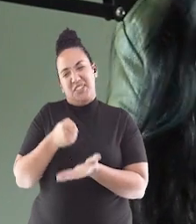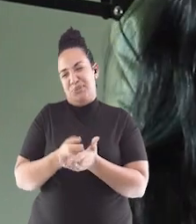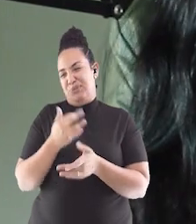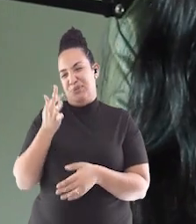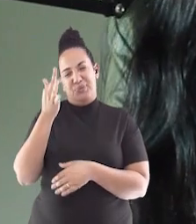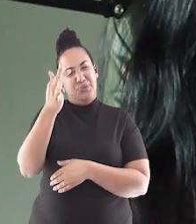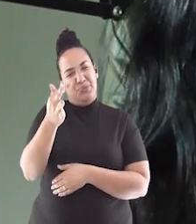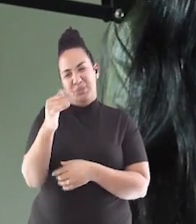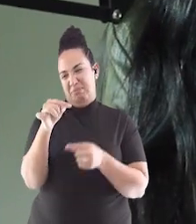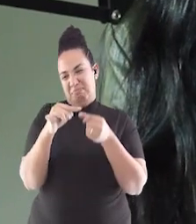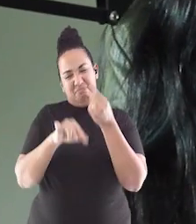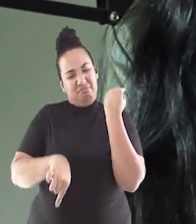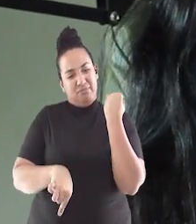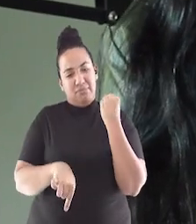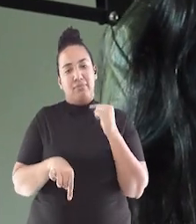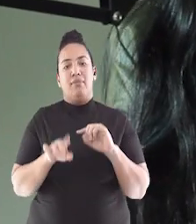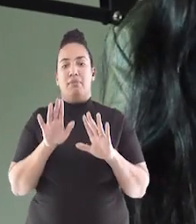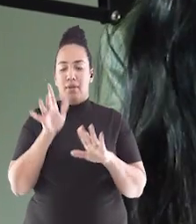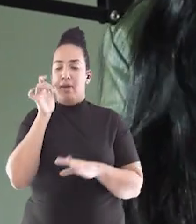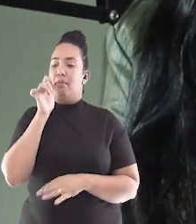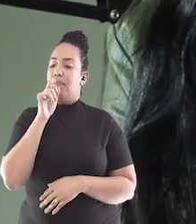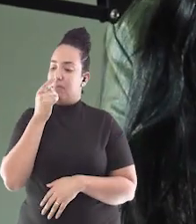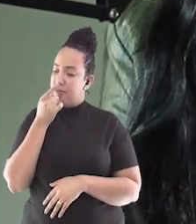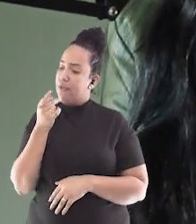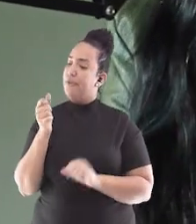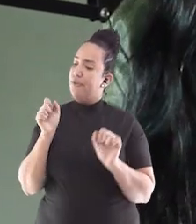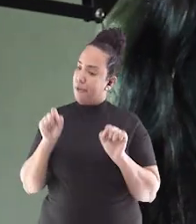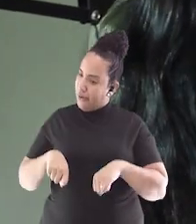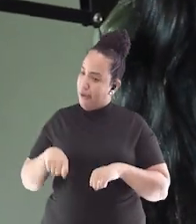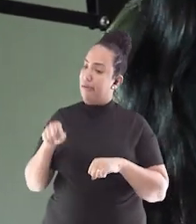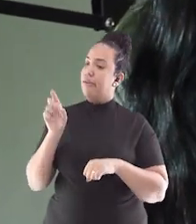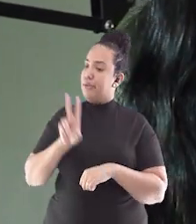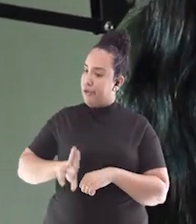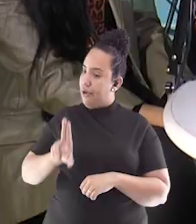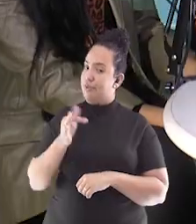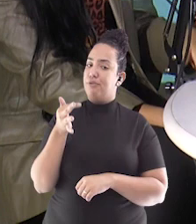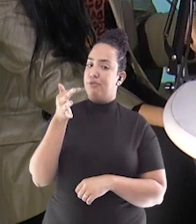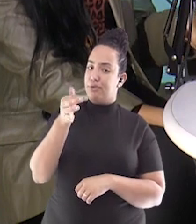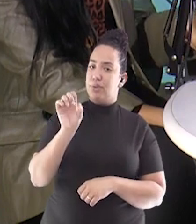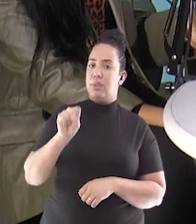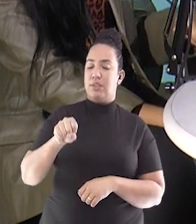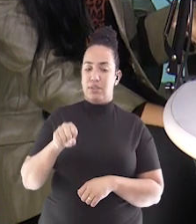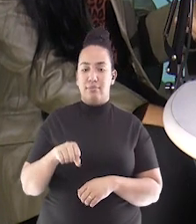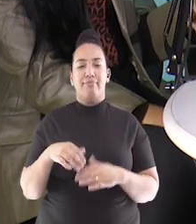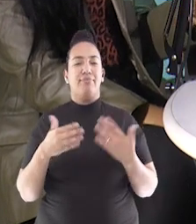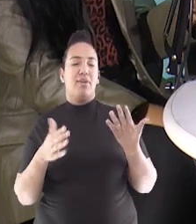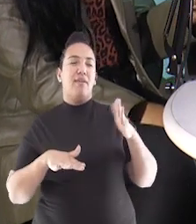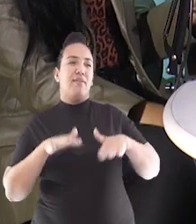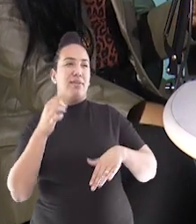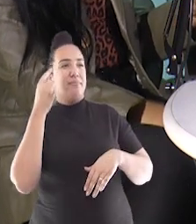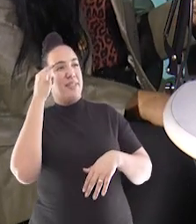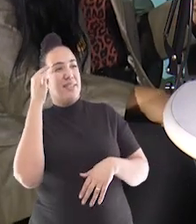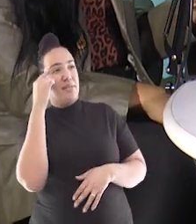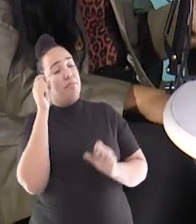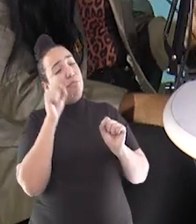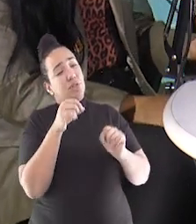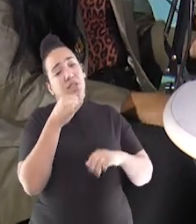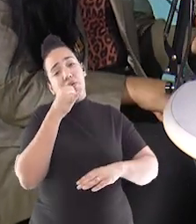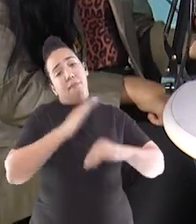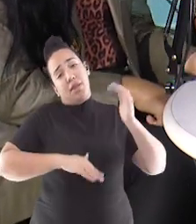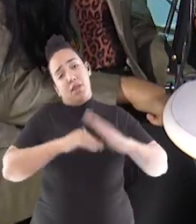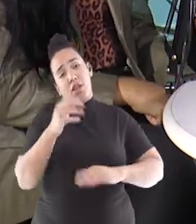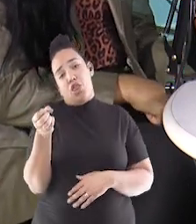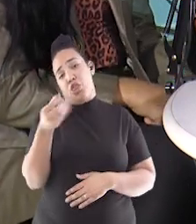dar futuro. Aí ela colocou na minha cabeça, não, vai dar futuro sim. Mas é uma forma de pensar também, né? Tipo, que te ajuda a desenvolver uma